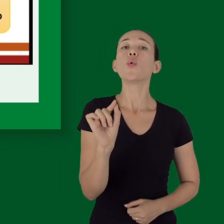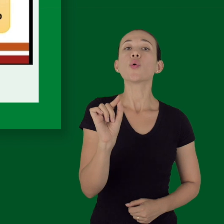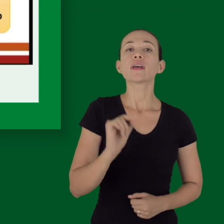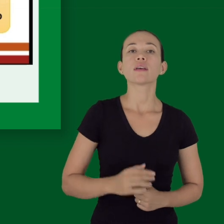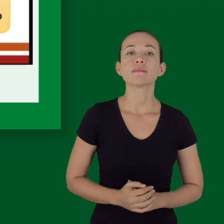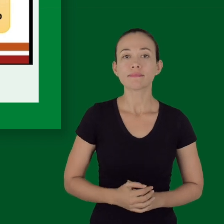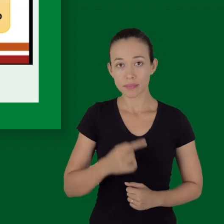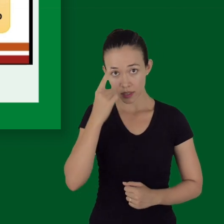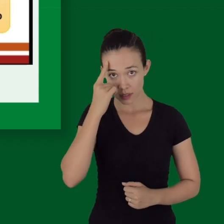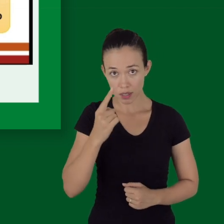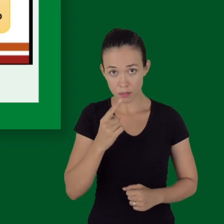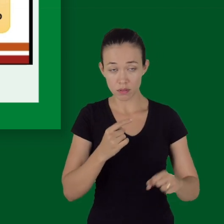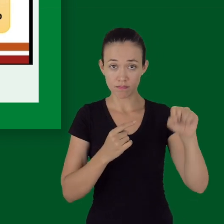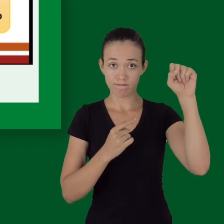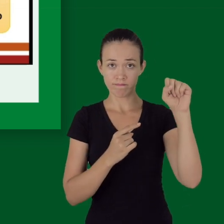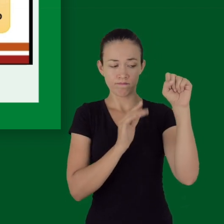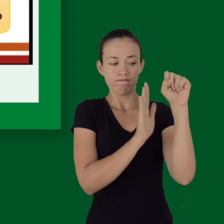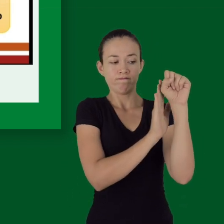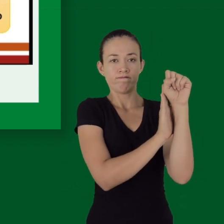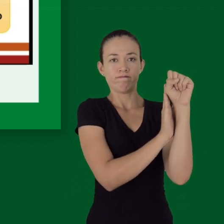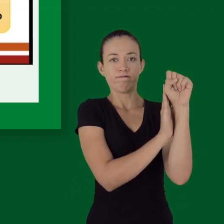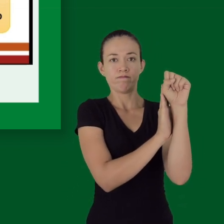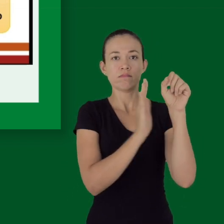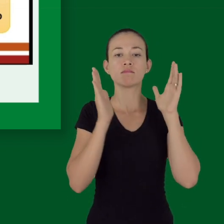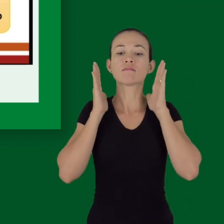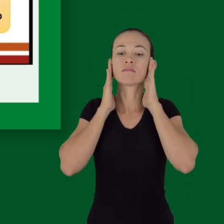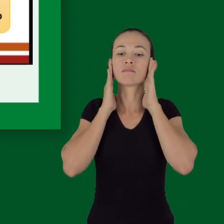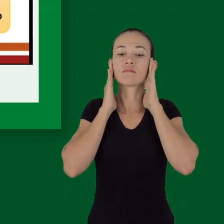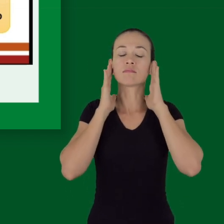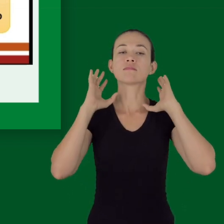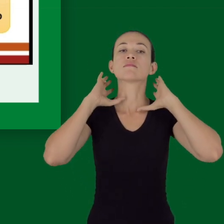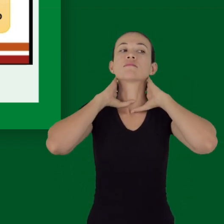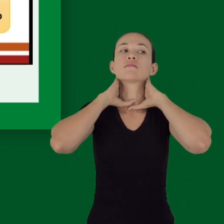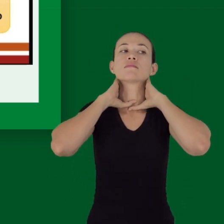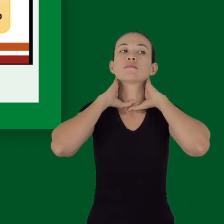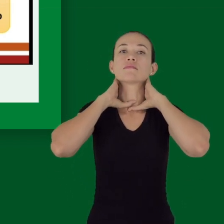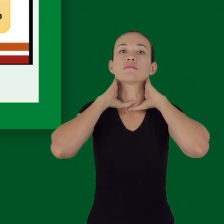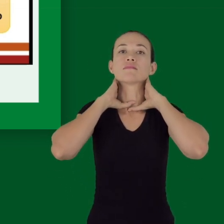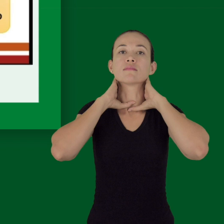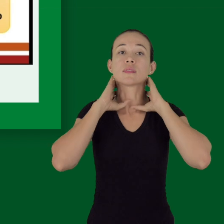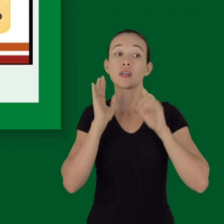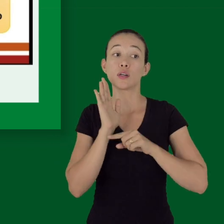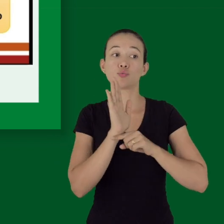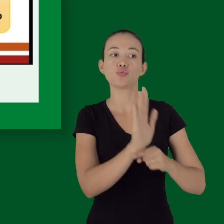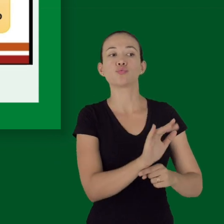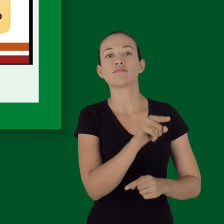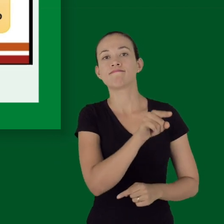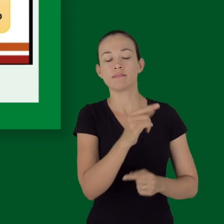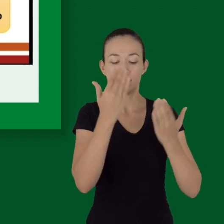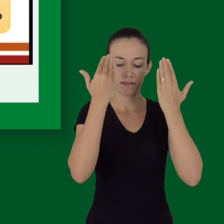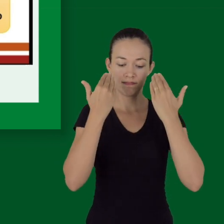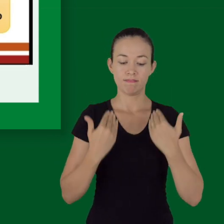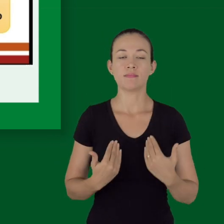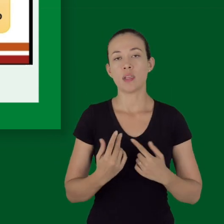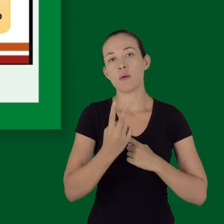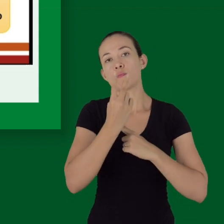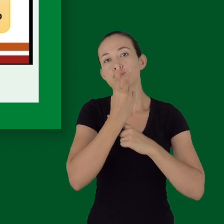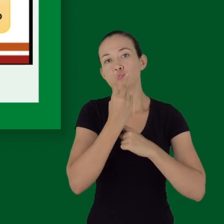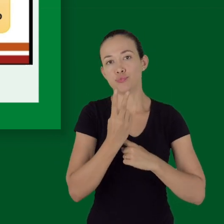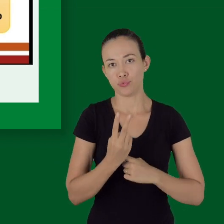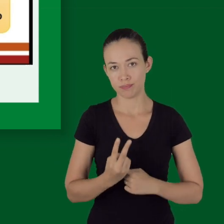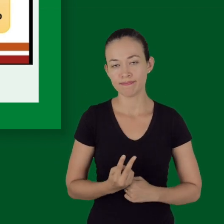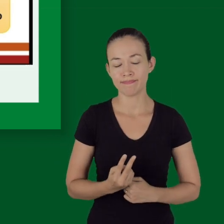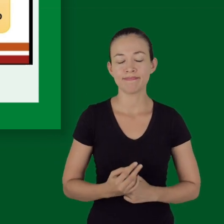prioridade aí, que é a restrição do movimento dessa coluna, que precisa ser controlado criterioso com toda a estrutura